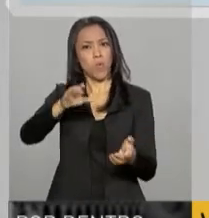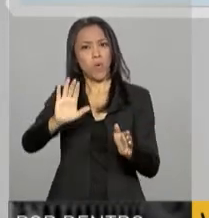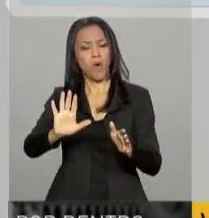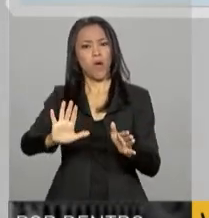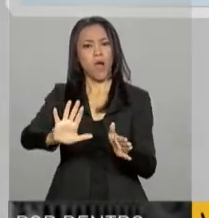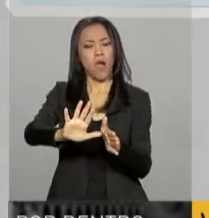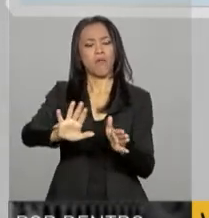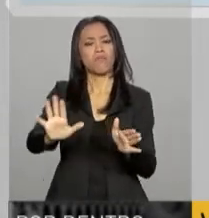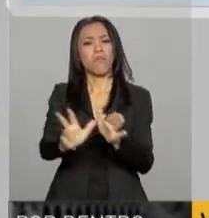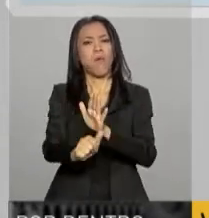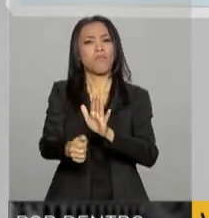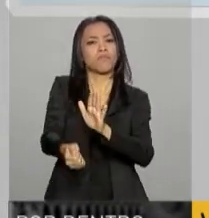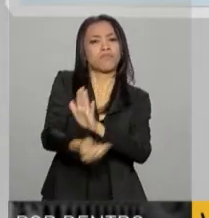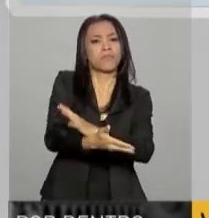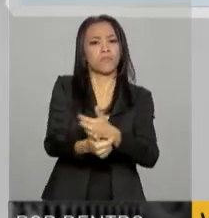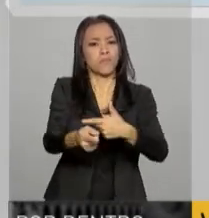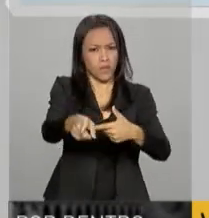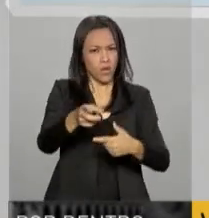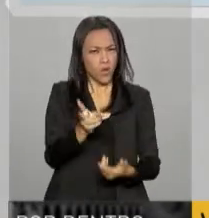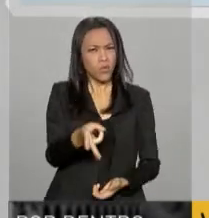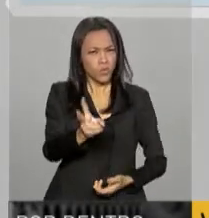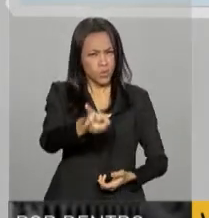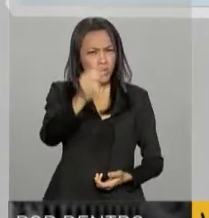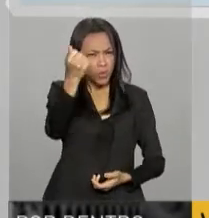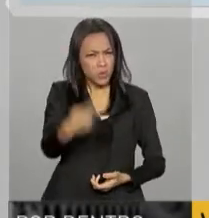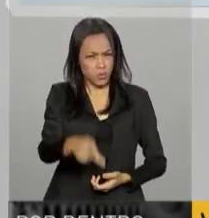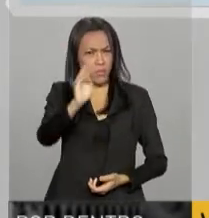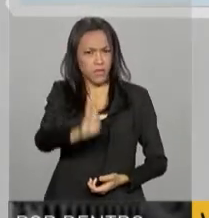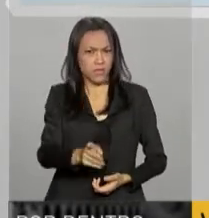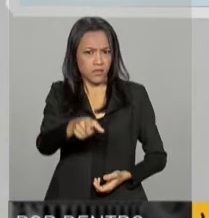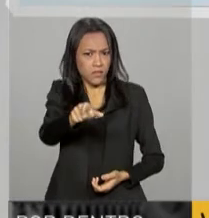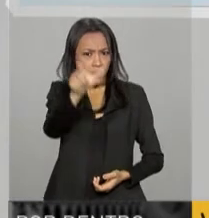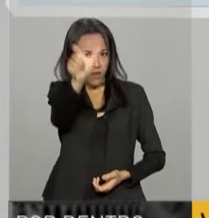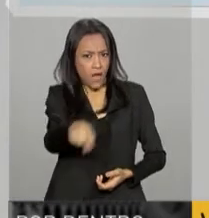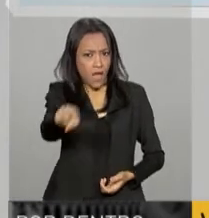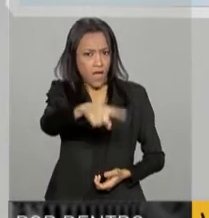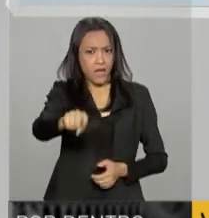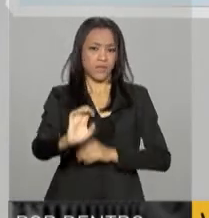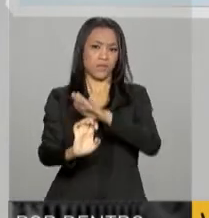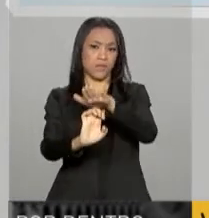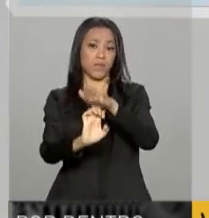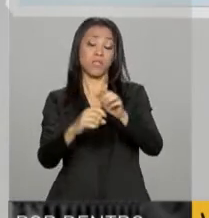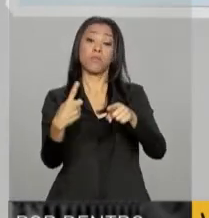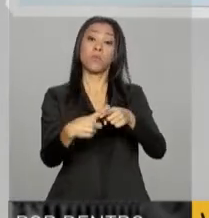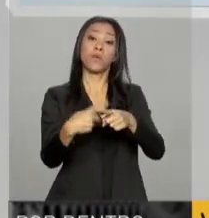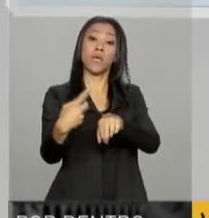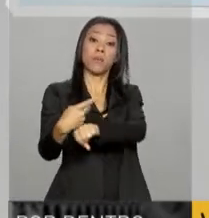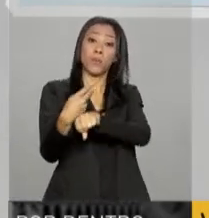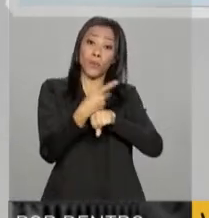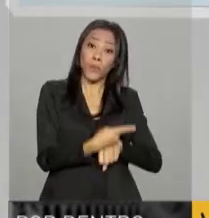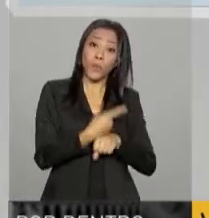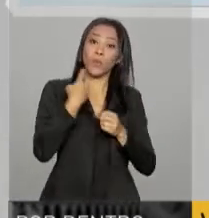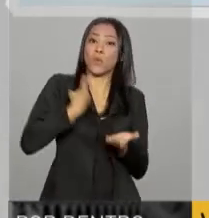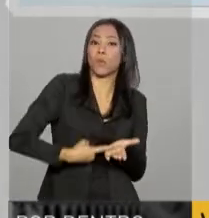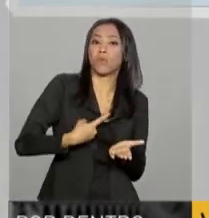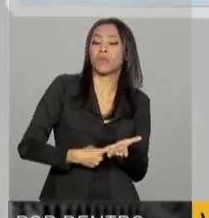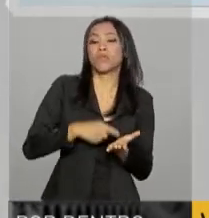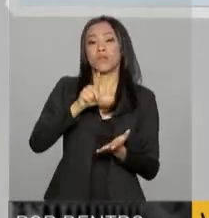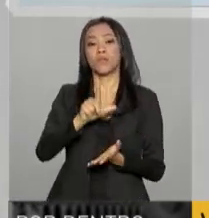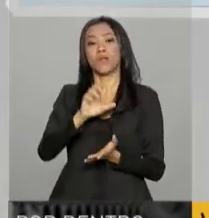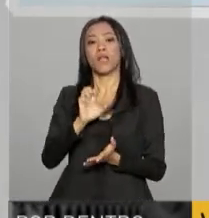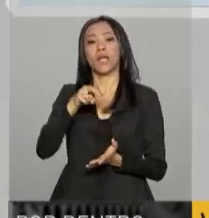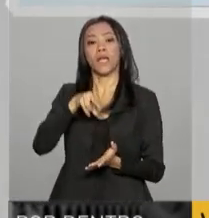permanecem atuando no brasil isso porque buscaram os acordos de leniência existem vantagens